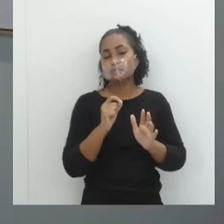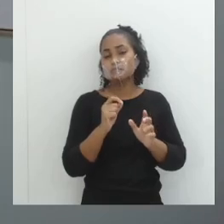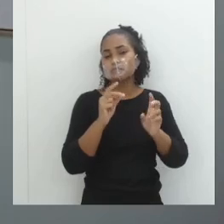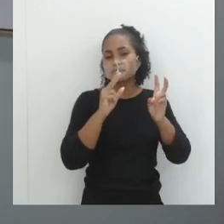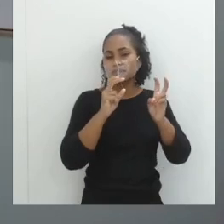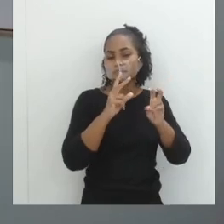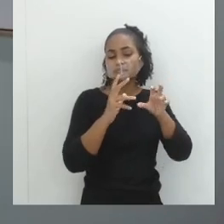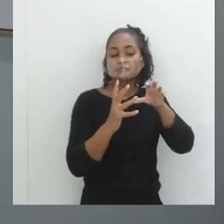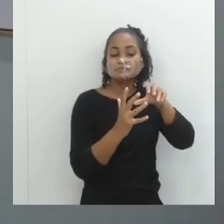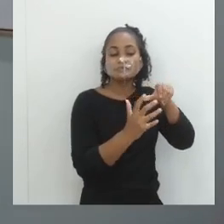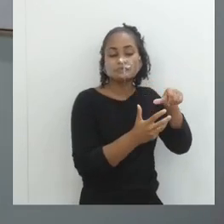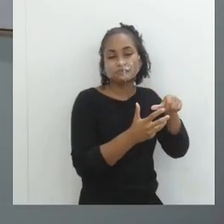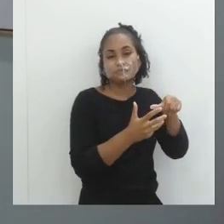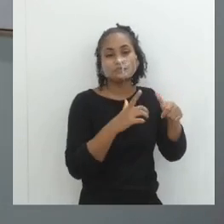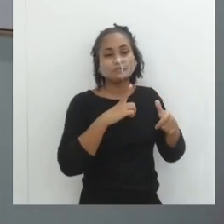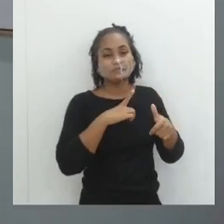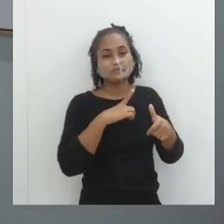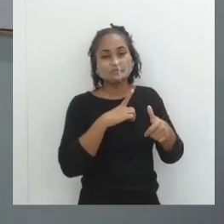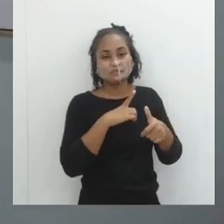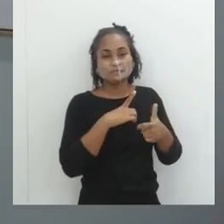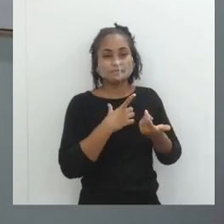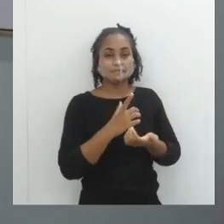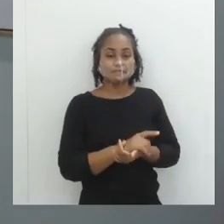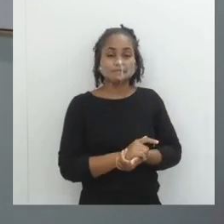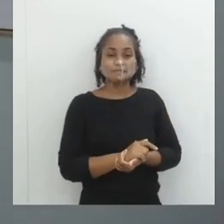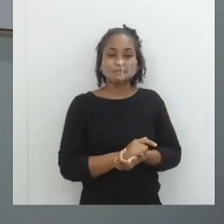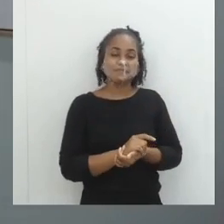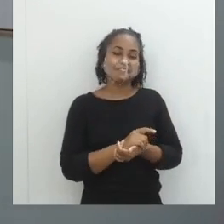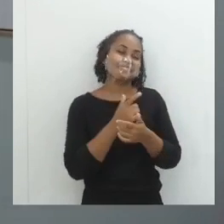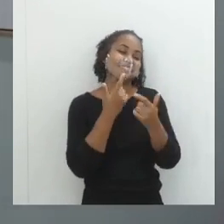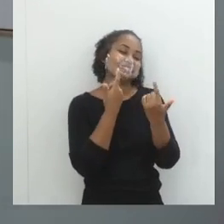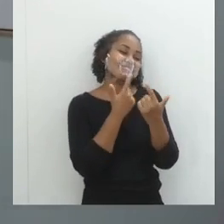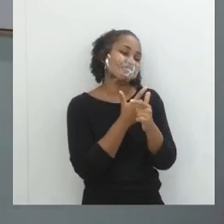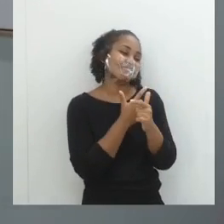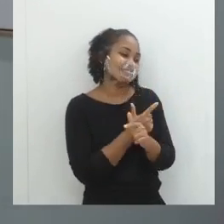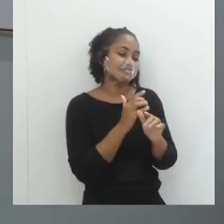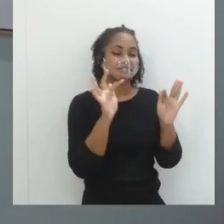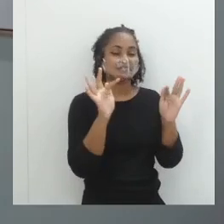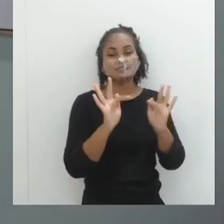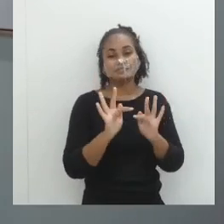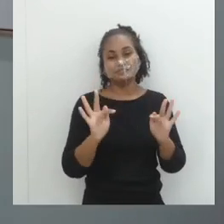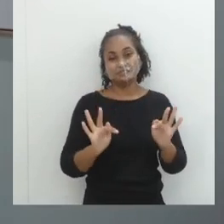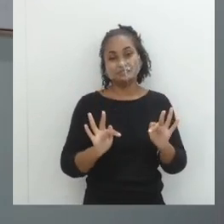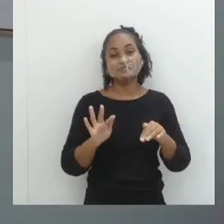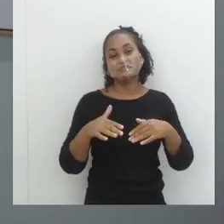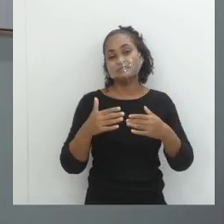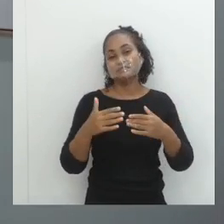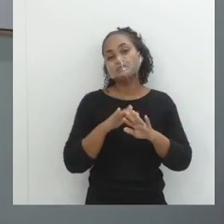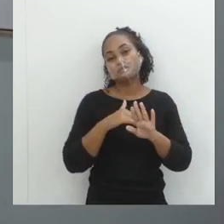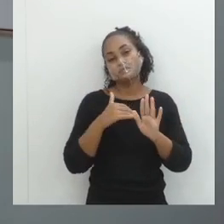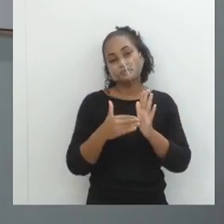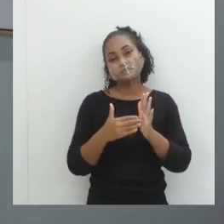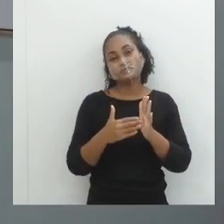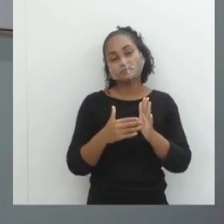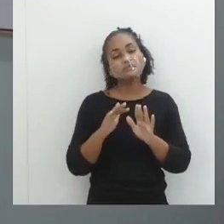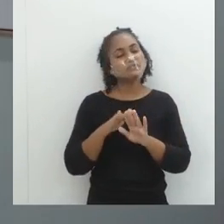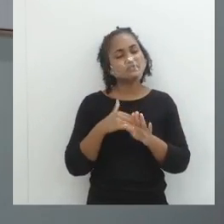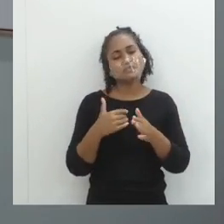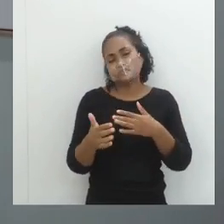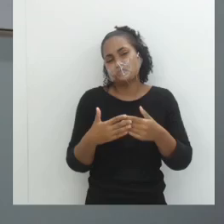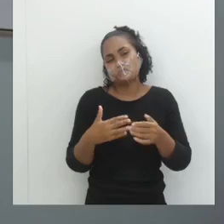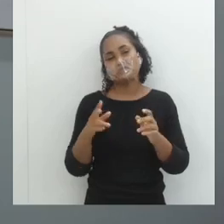assuntos mundanos, dos assuntos que levam as pessoas a sorrirem, a serem felizes em todo o final, como toda